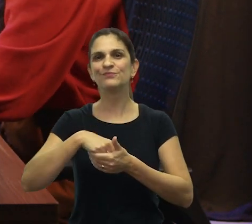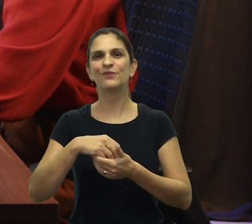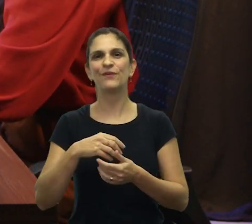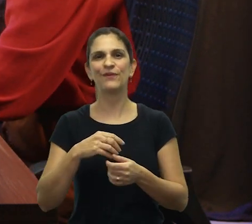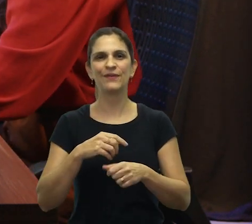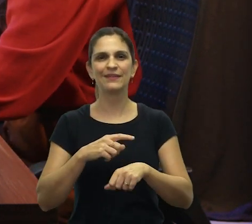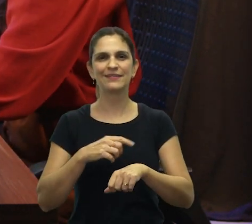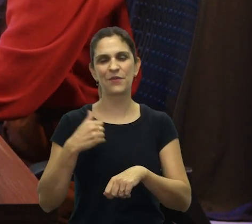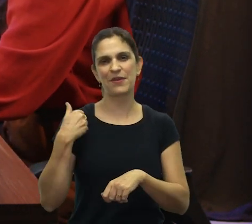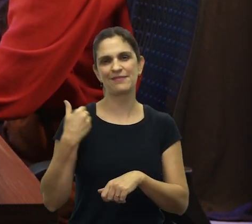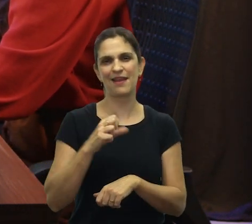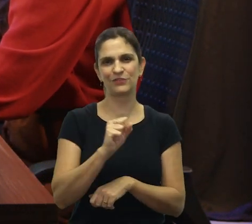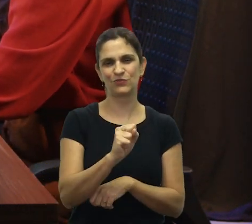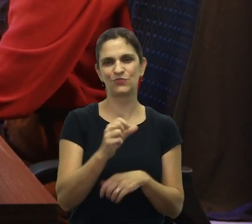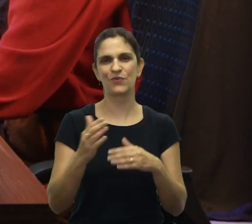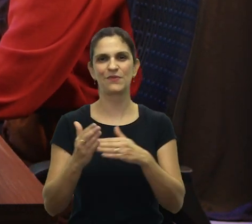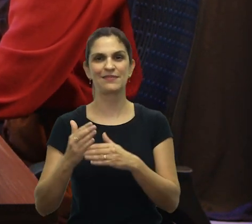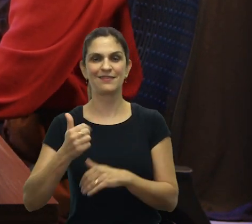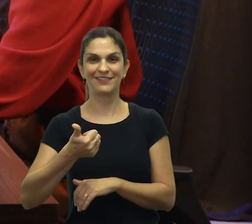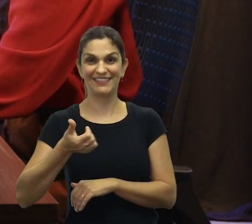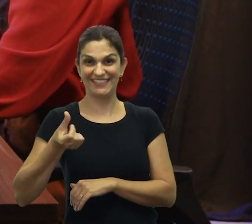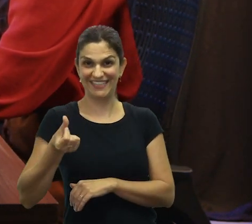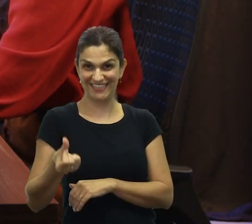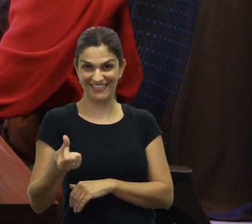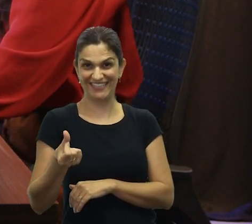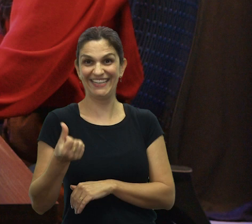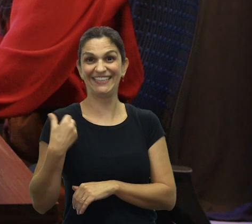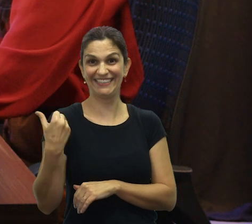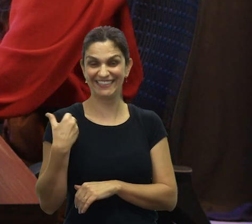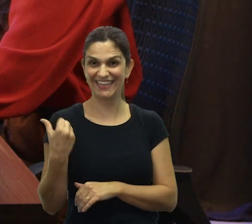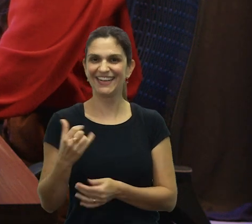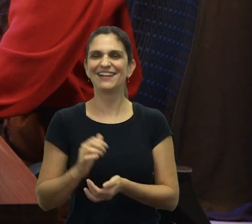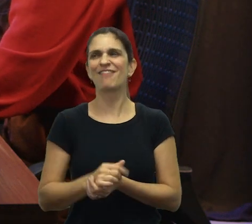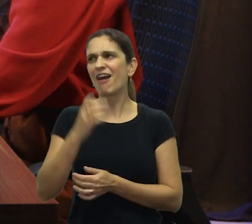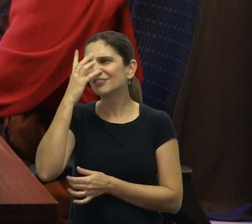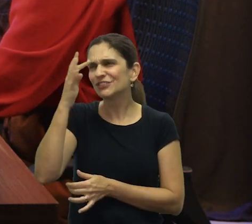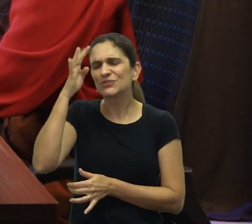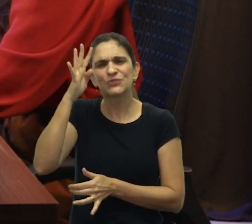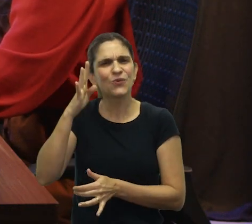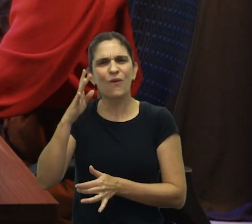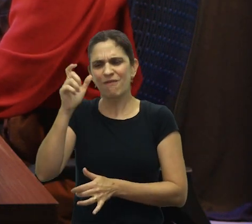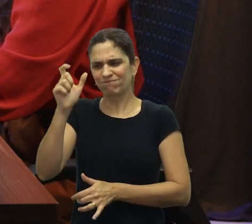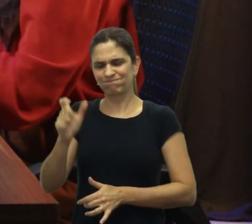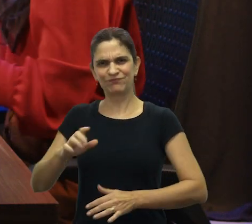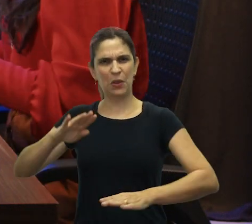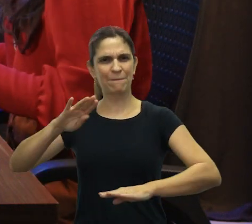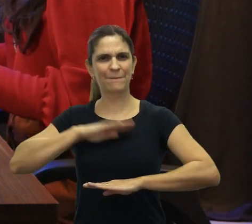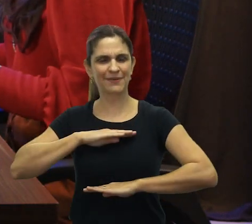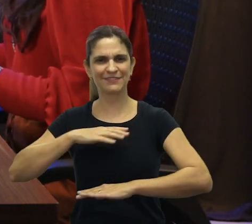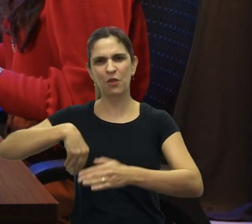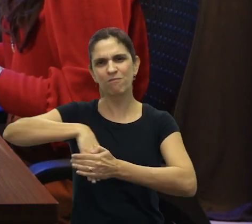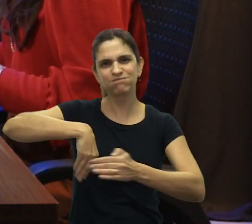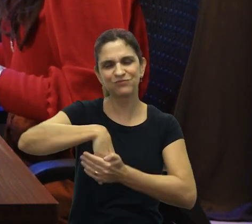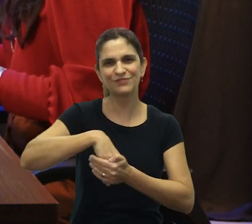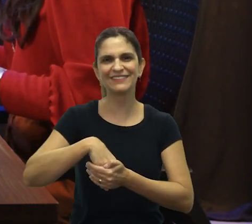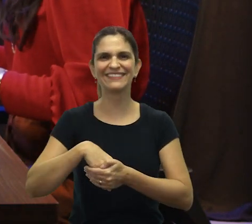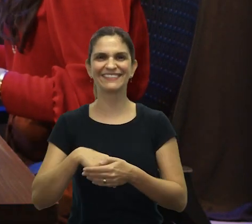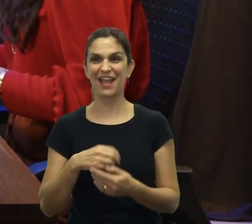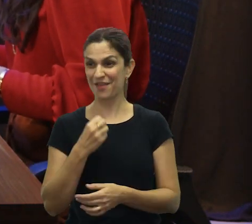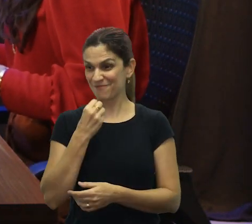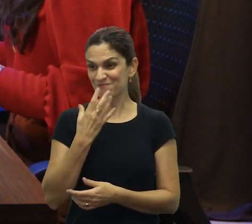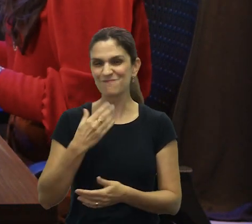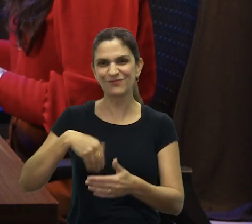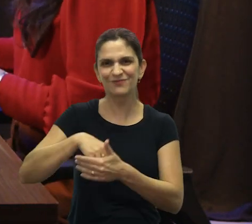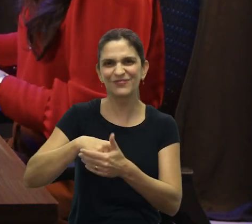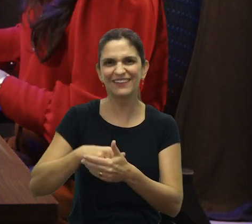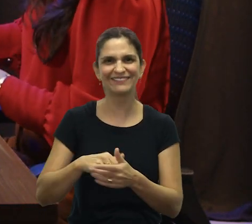joguei dos 8 aos 16 anos. Meu sonho era ser jogador de futebol. Ah, você sonhava com isso? Sonhava, eu jogava bola. E joga bem? Hoje já